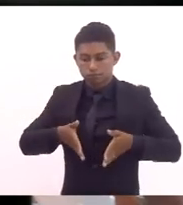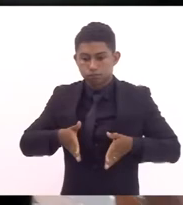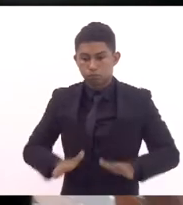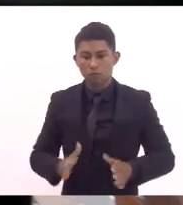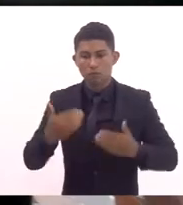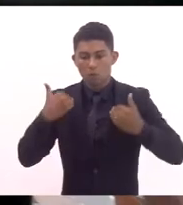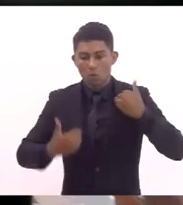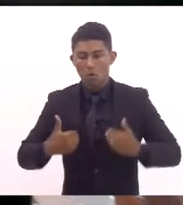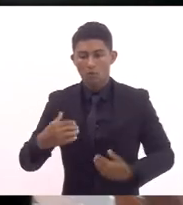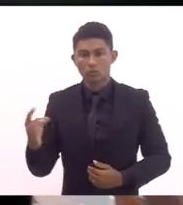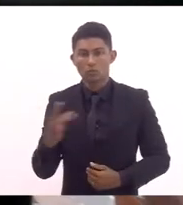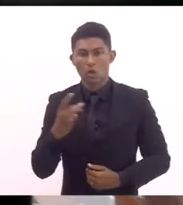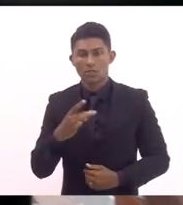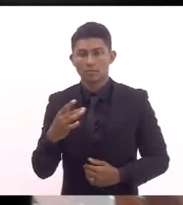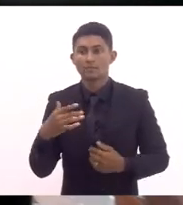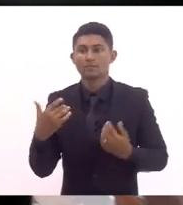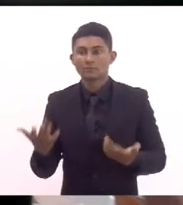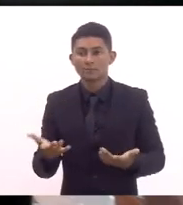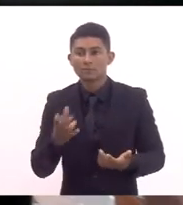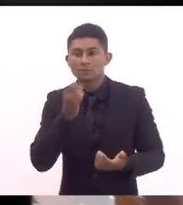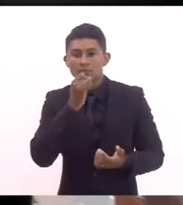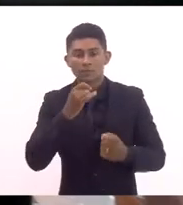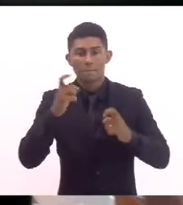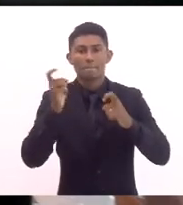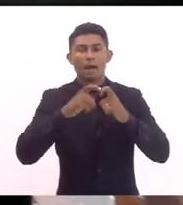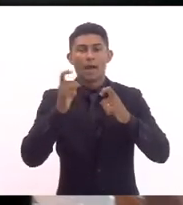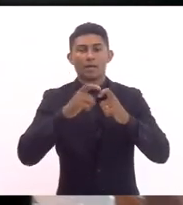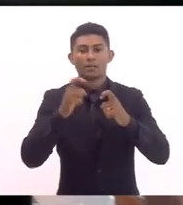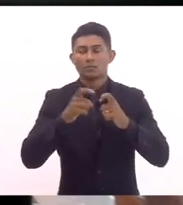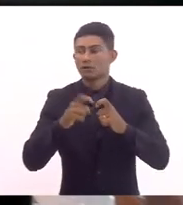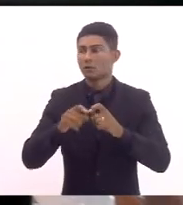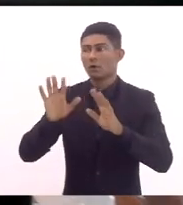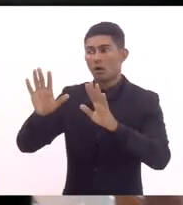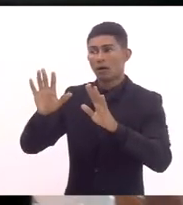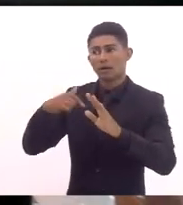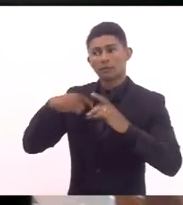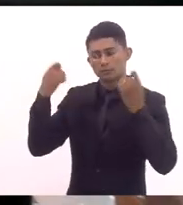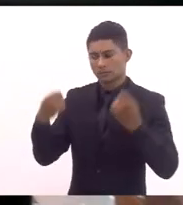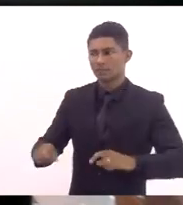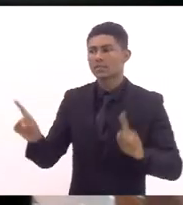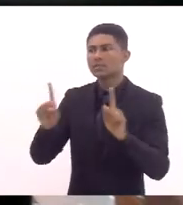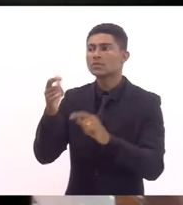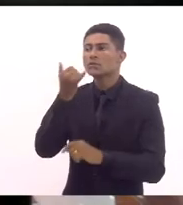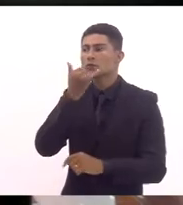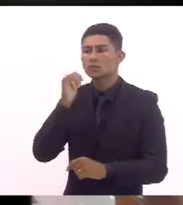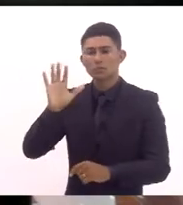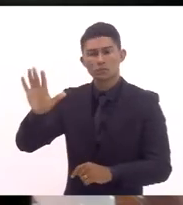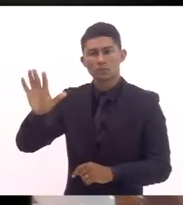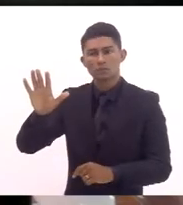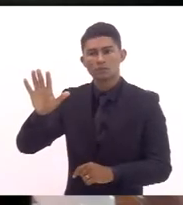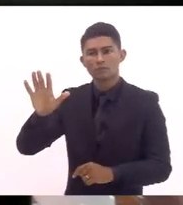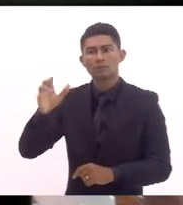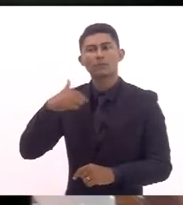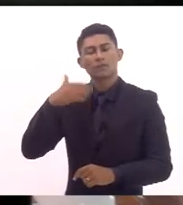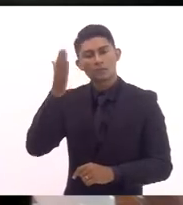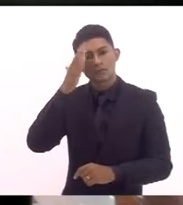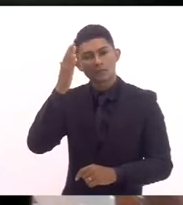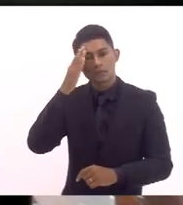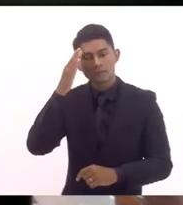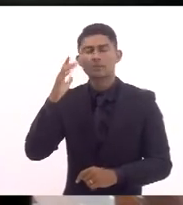barrar um médico ou enfermeiro quem quer que seja Olha eu não preciso disso sai